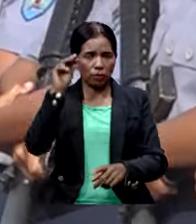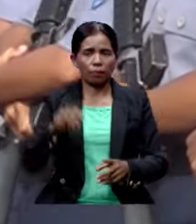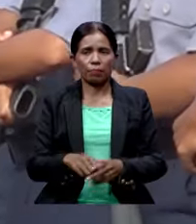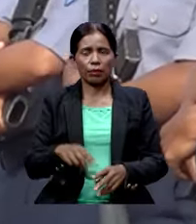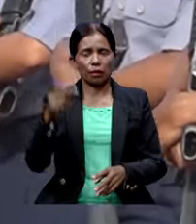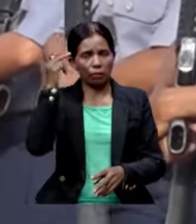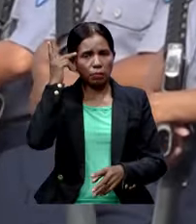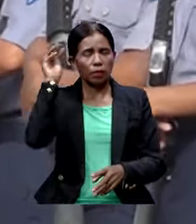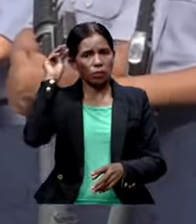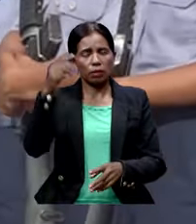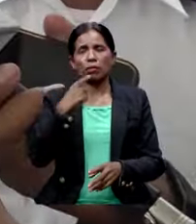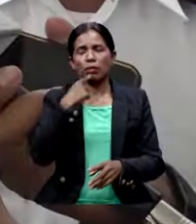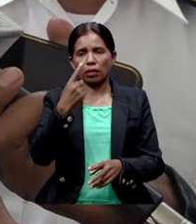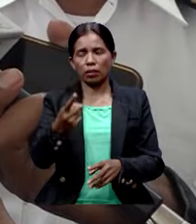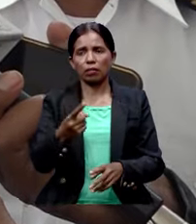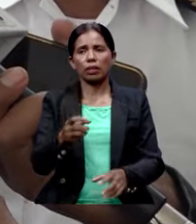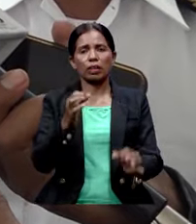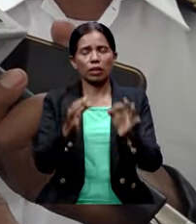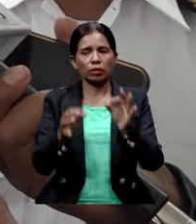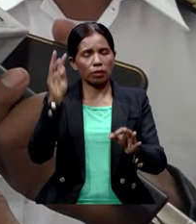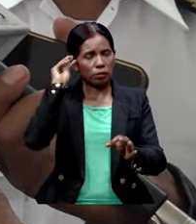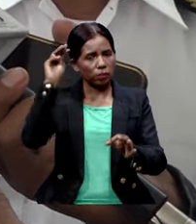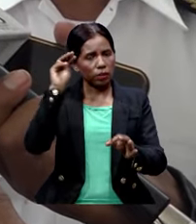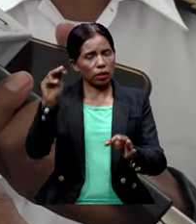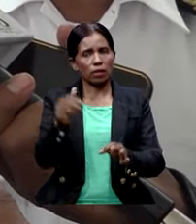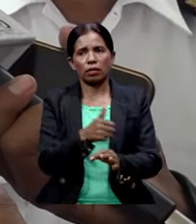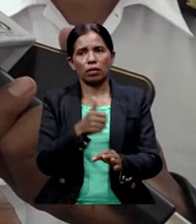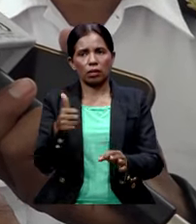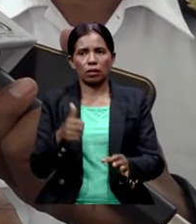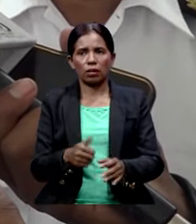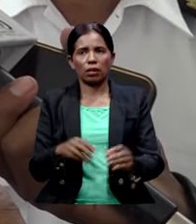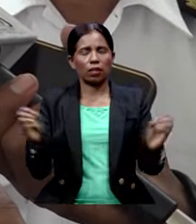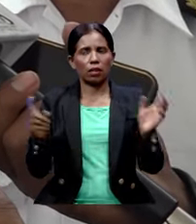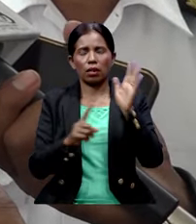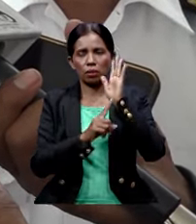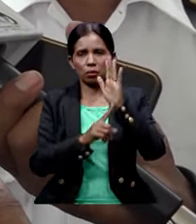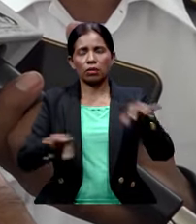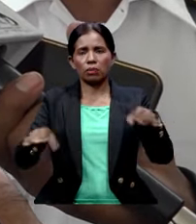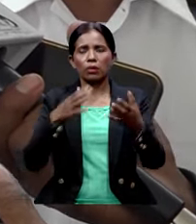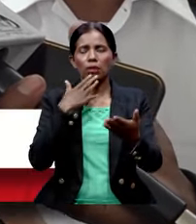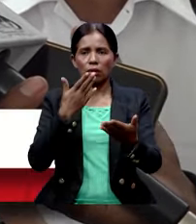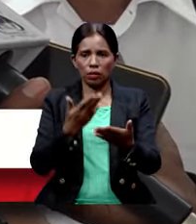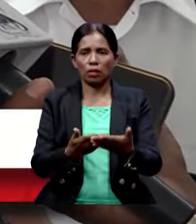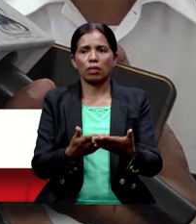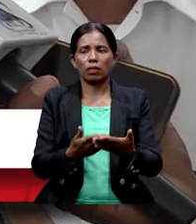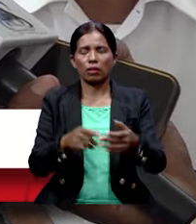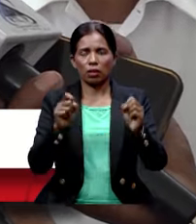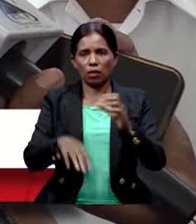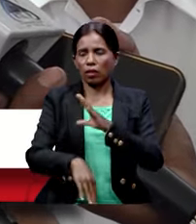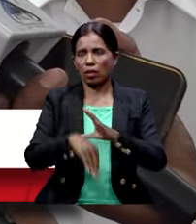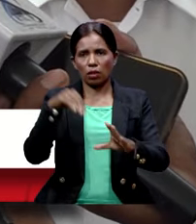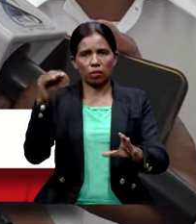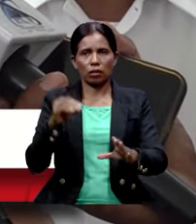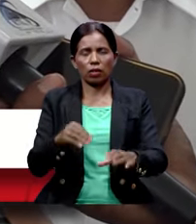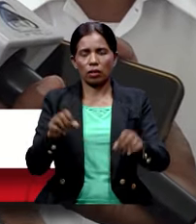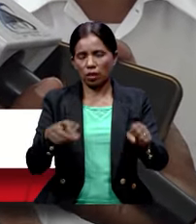Primeiro-ministro Teten, se ministério Roma, ministro Roma, lá tudo performance, dia tem que sair. Então